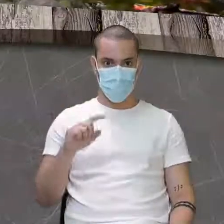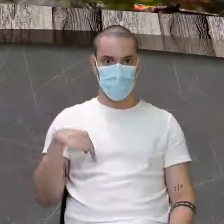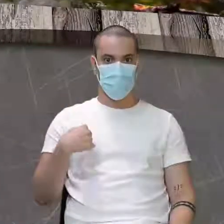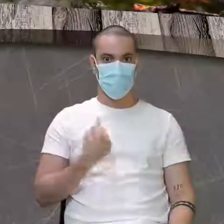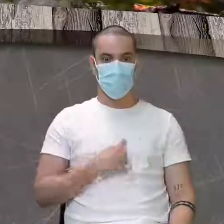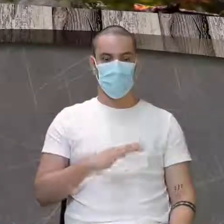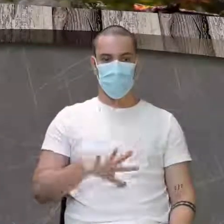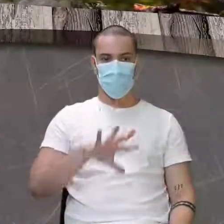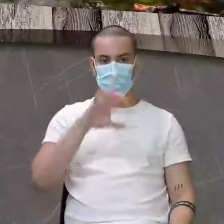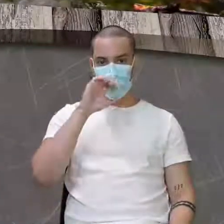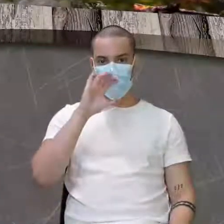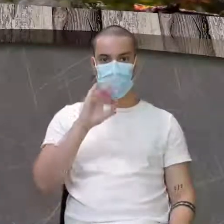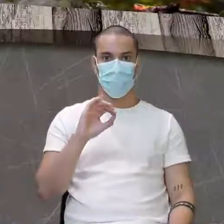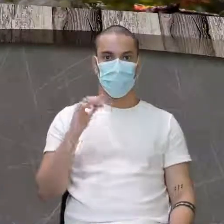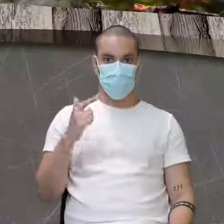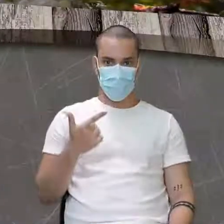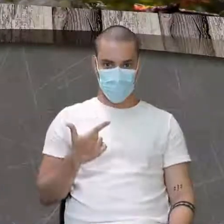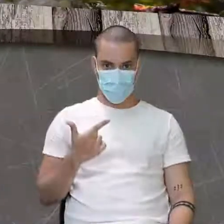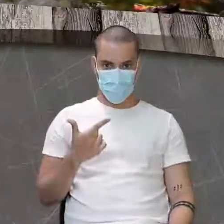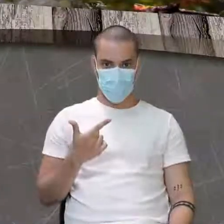Inspira o oxigênio,